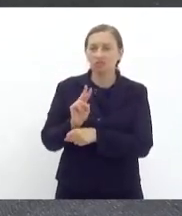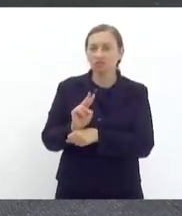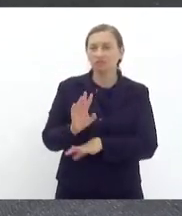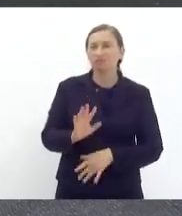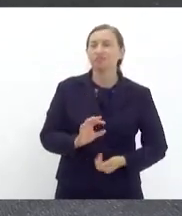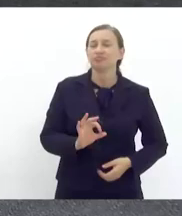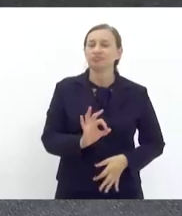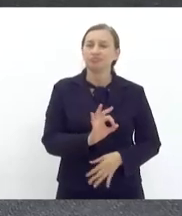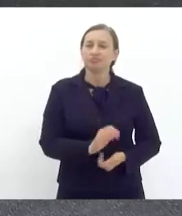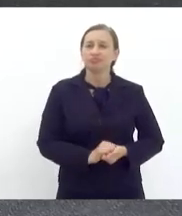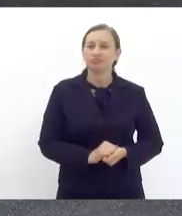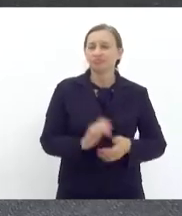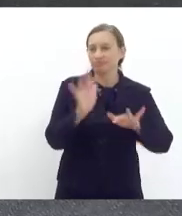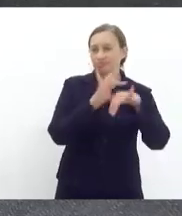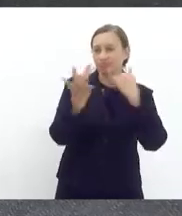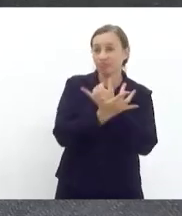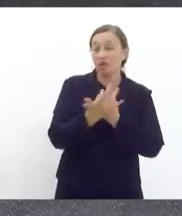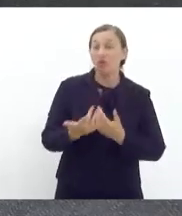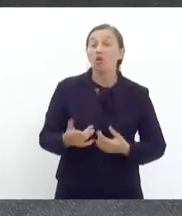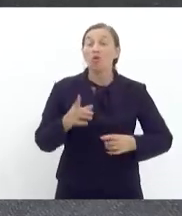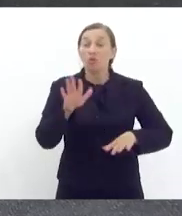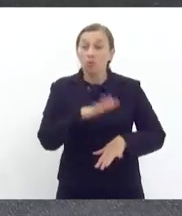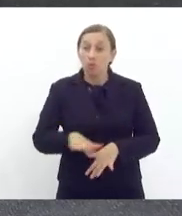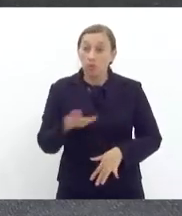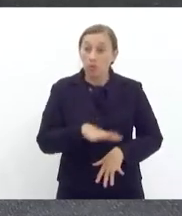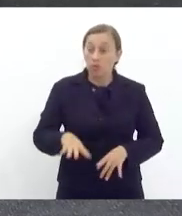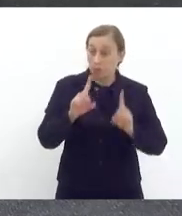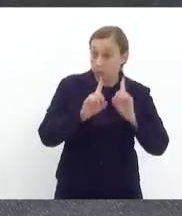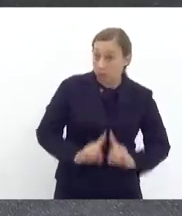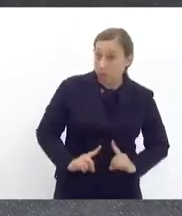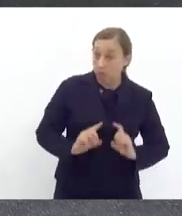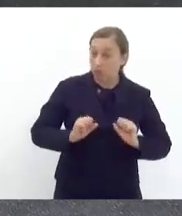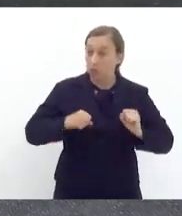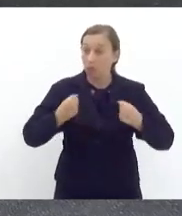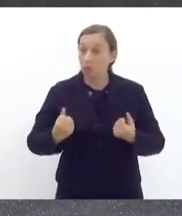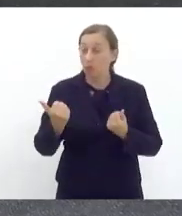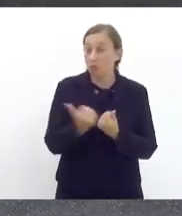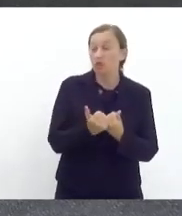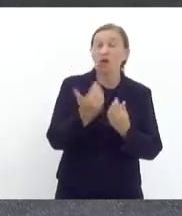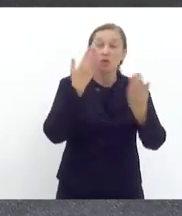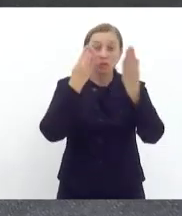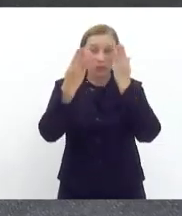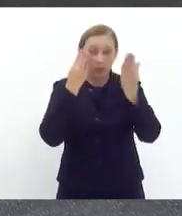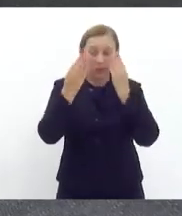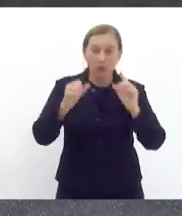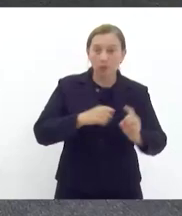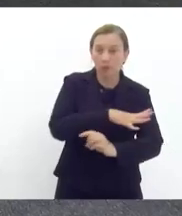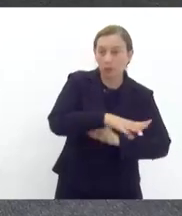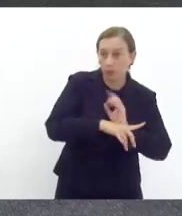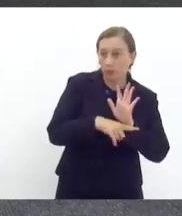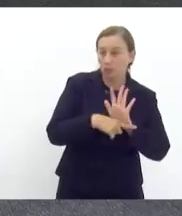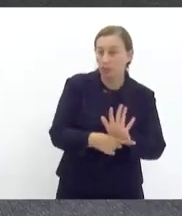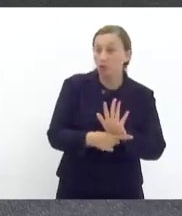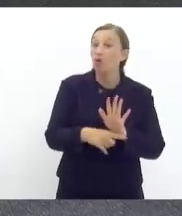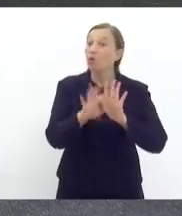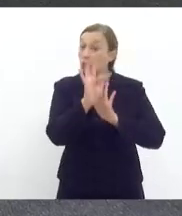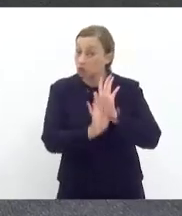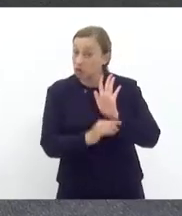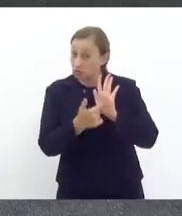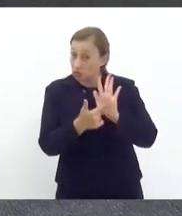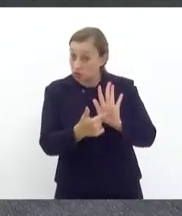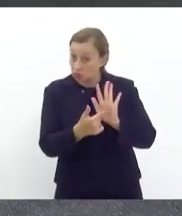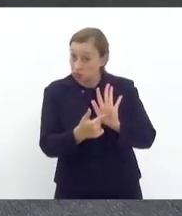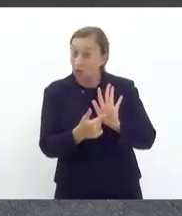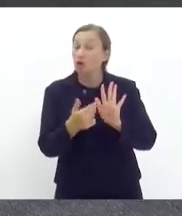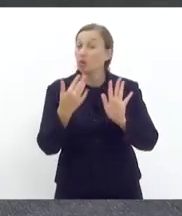uma criança em depressão que precisa do apoio do que nós sempre defendemos psicólogos e assistentes sociais inclusive o texto cita isso